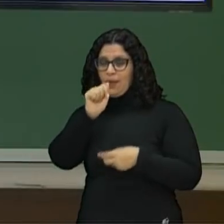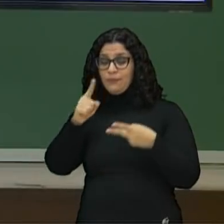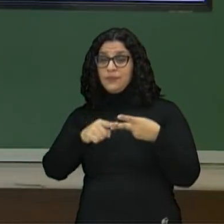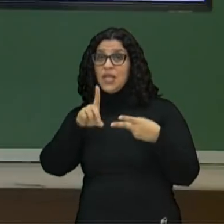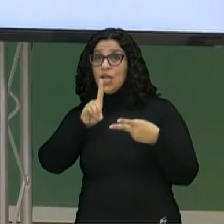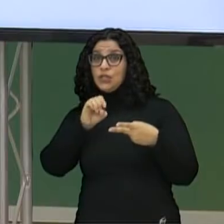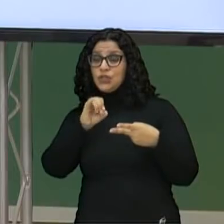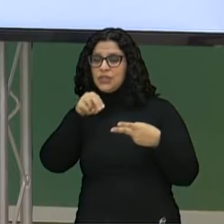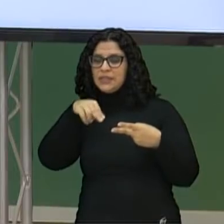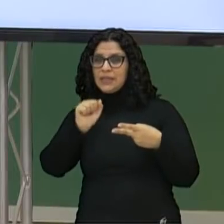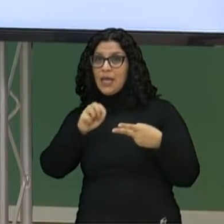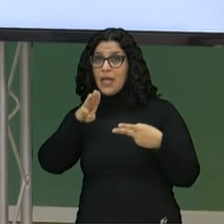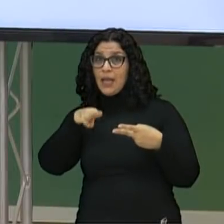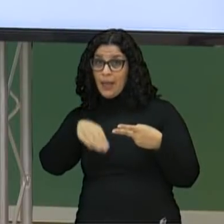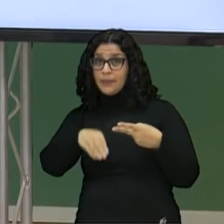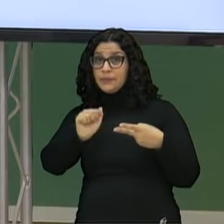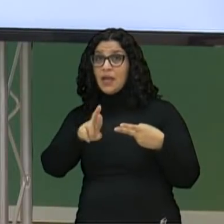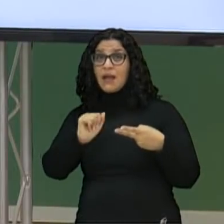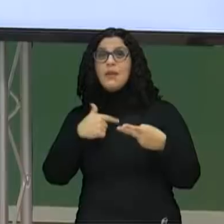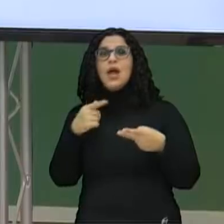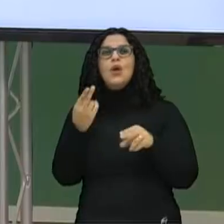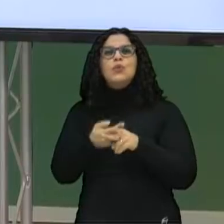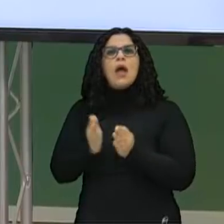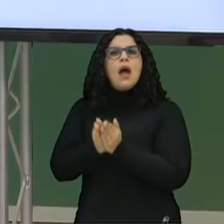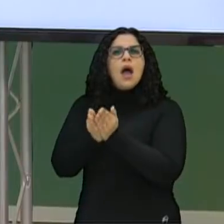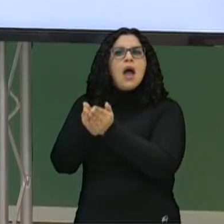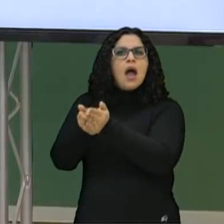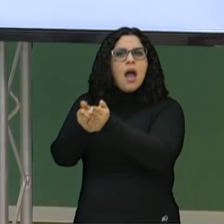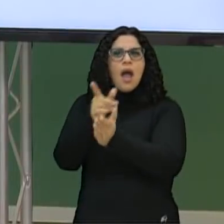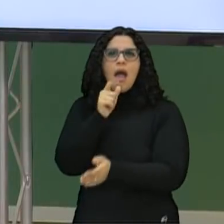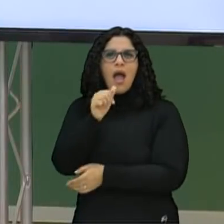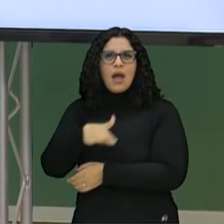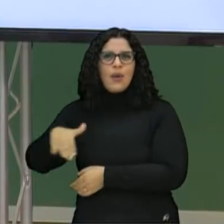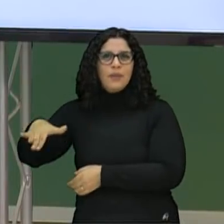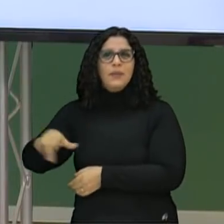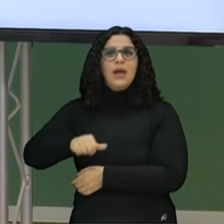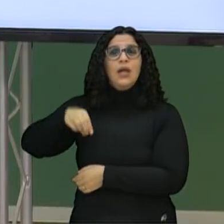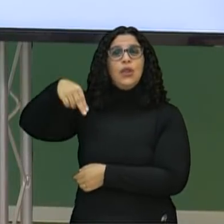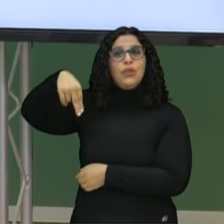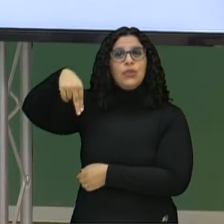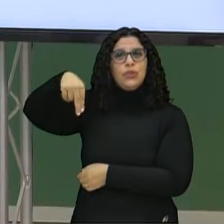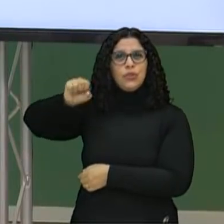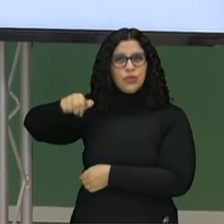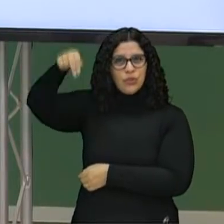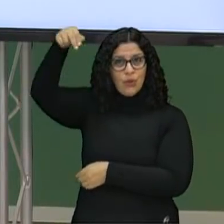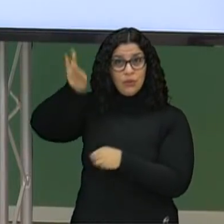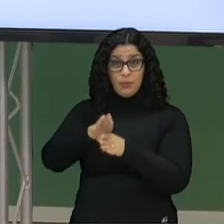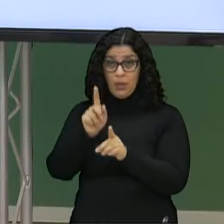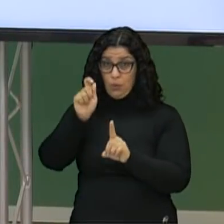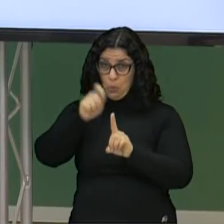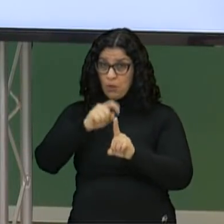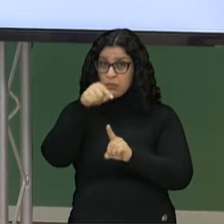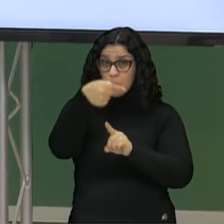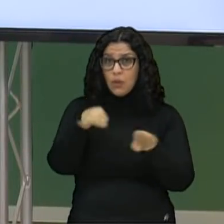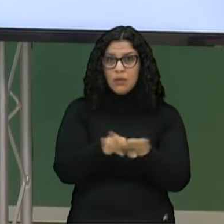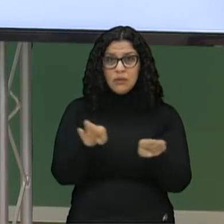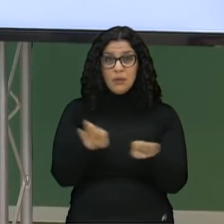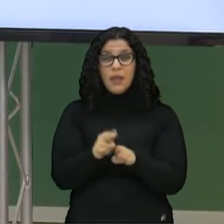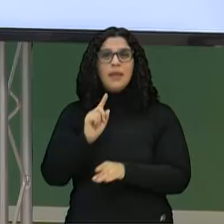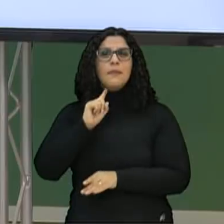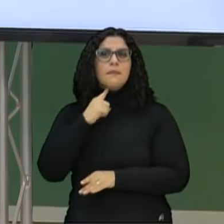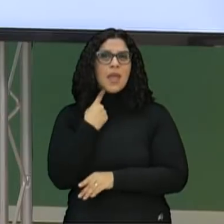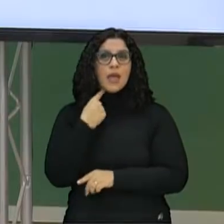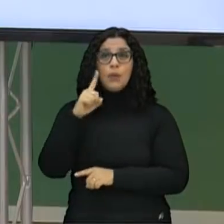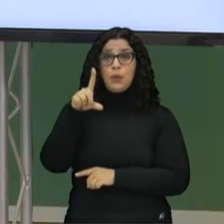melhor o Mar do Norte e facilitar então esse transporte de ferro. Ainda um mês depois, ou menos de um mês, em maio